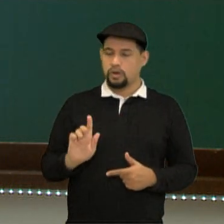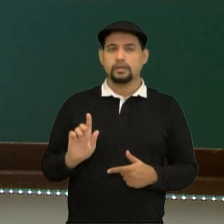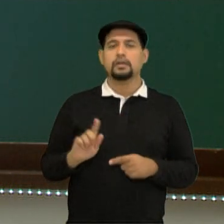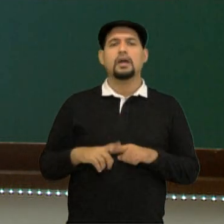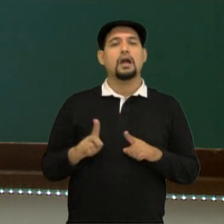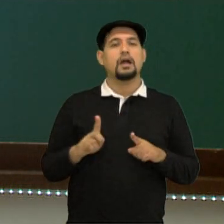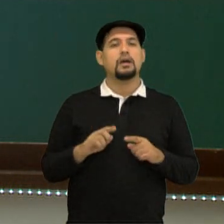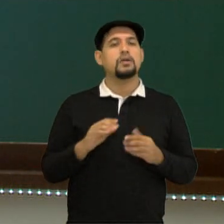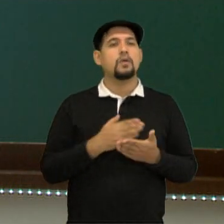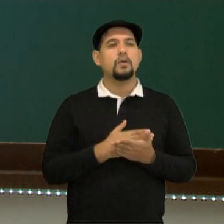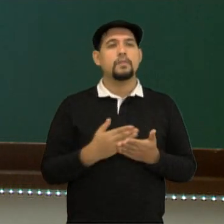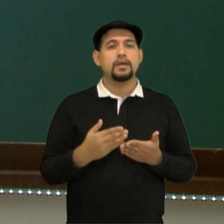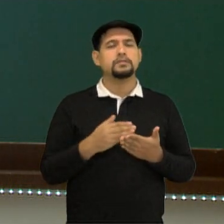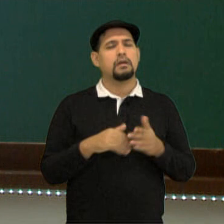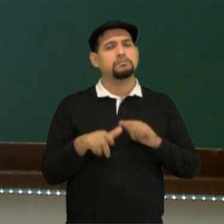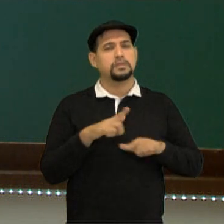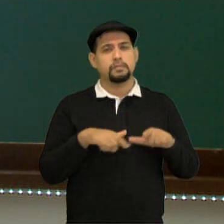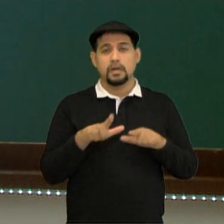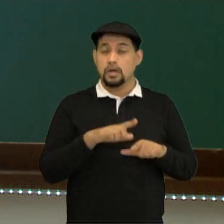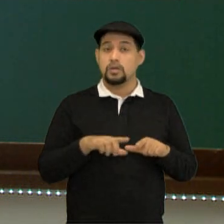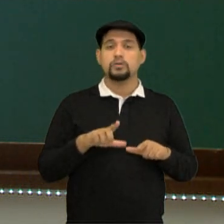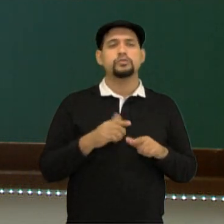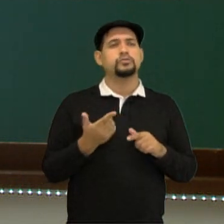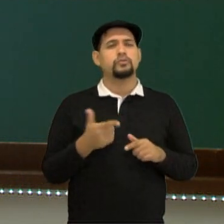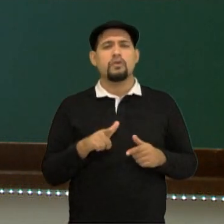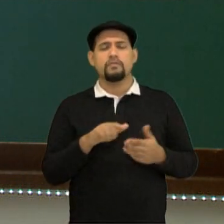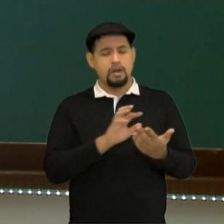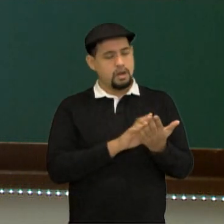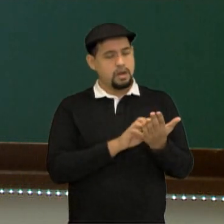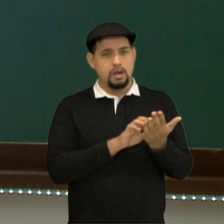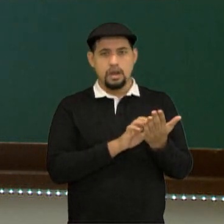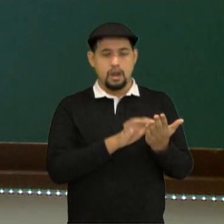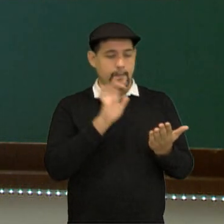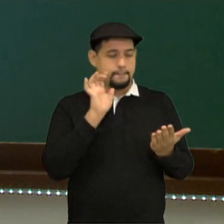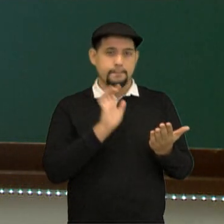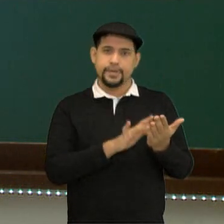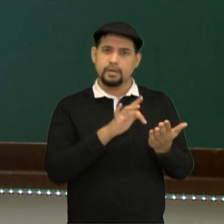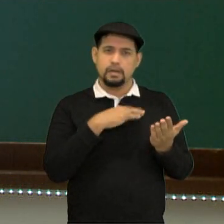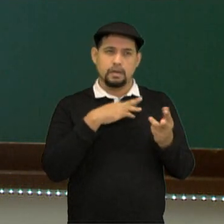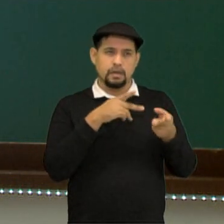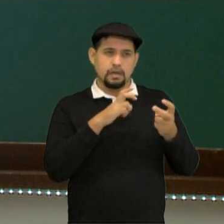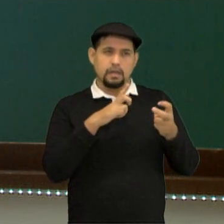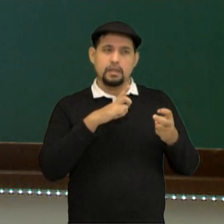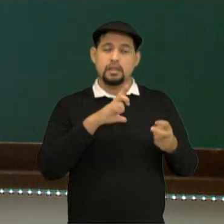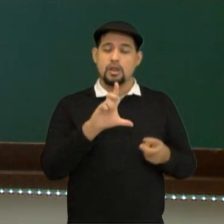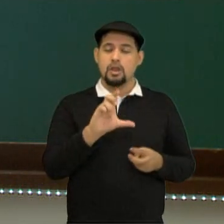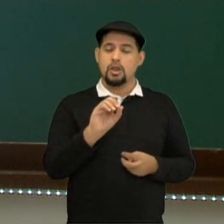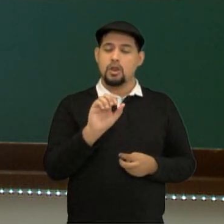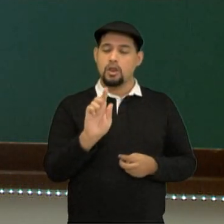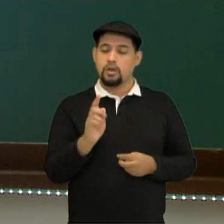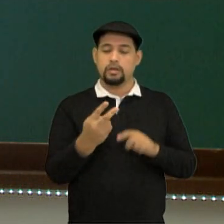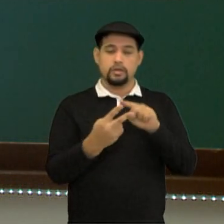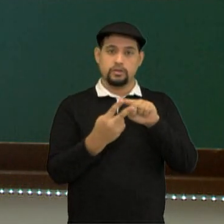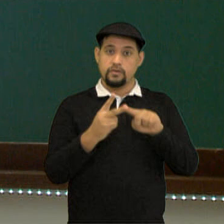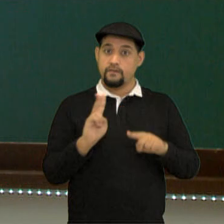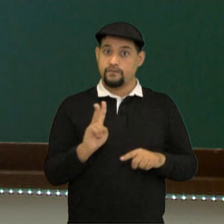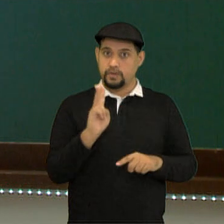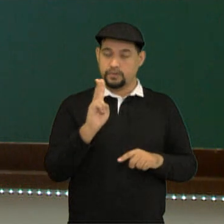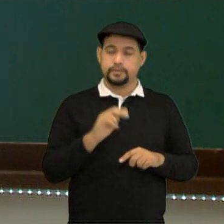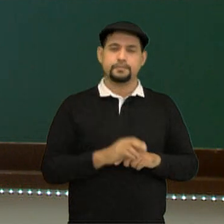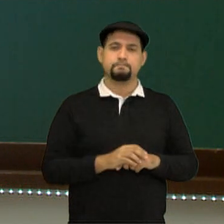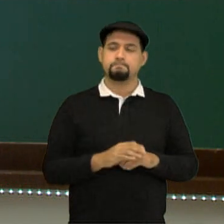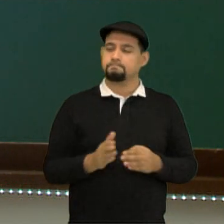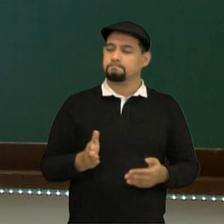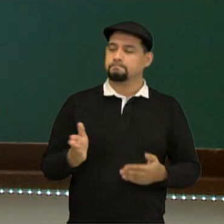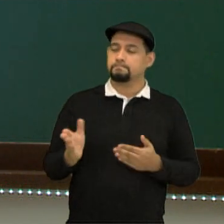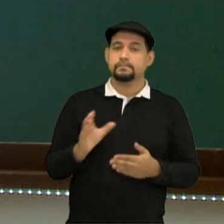gente aperta lá a função de logaritmo na calculadora para a gente ter o log desses dois valores. No caso